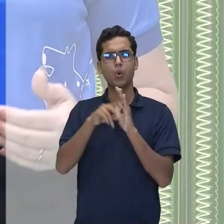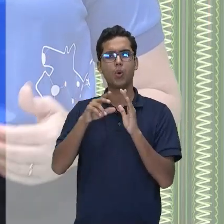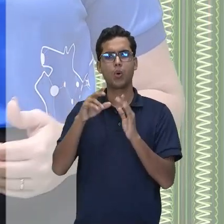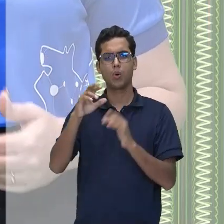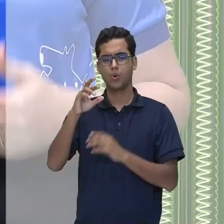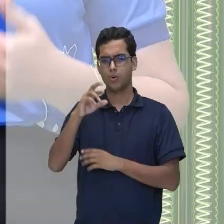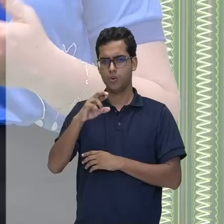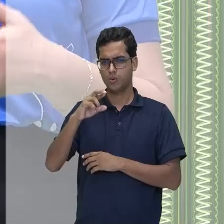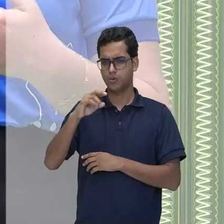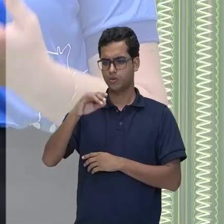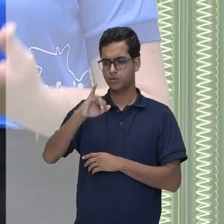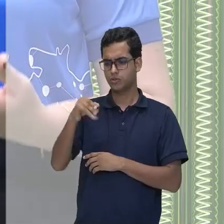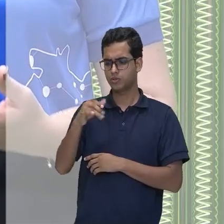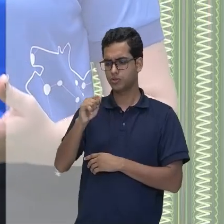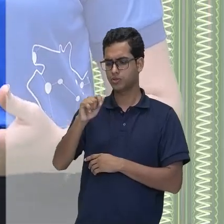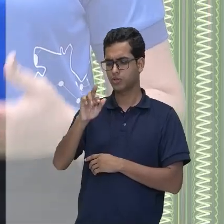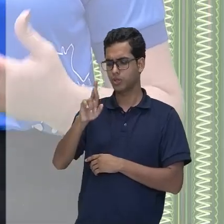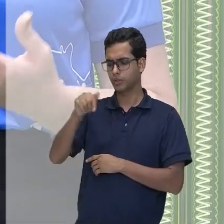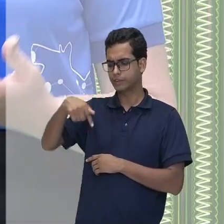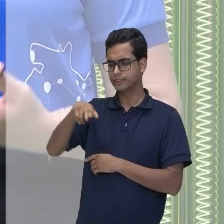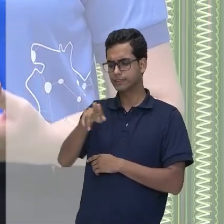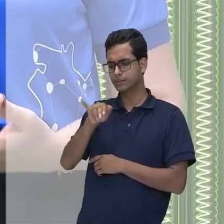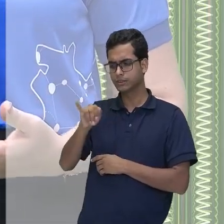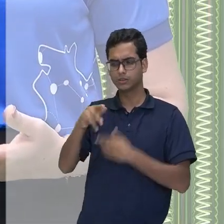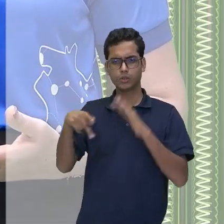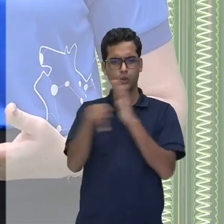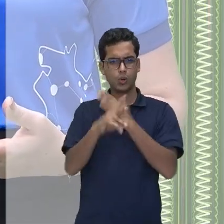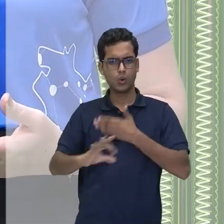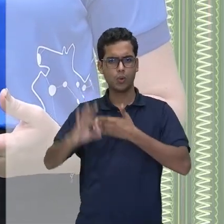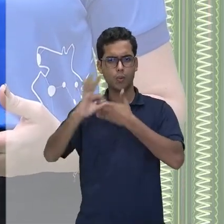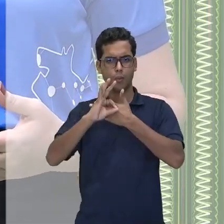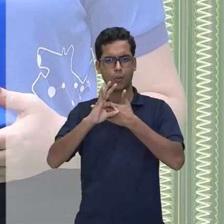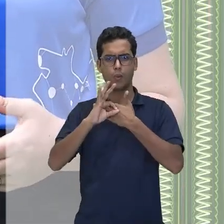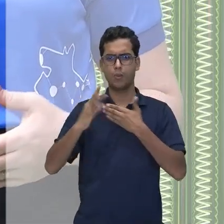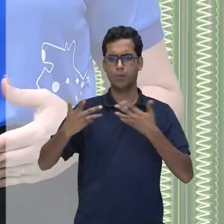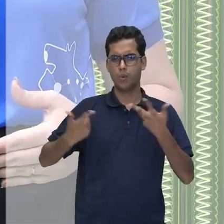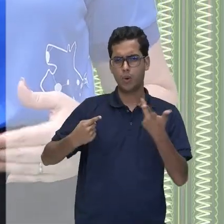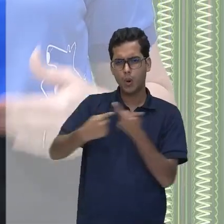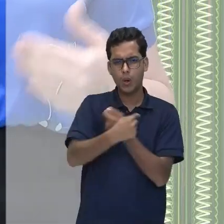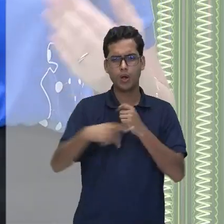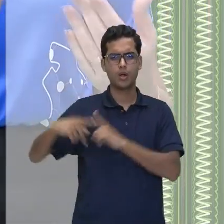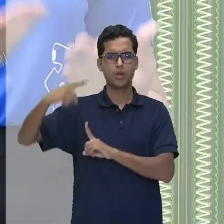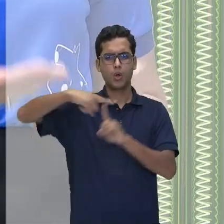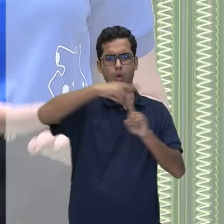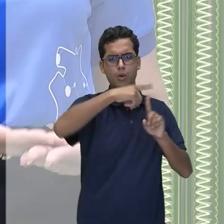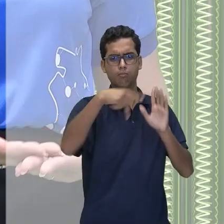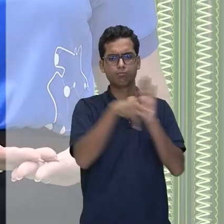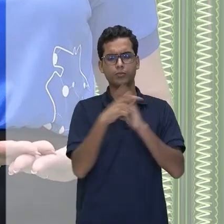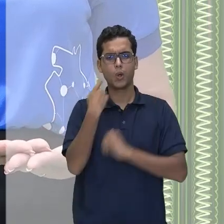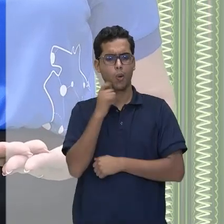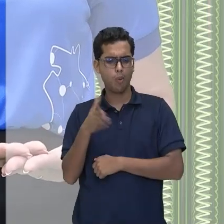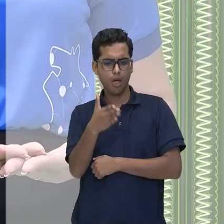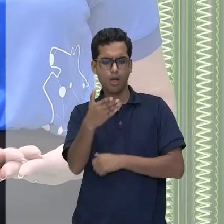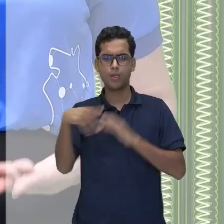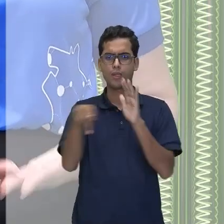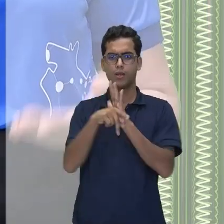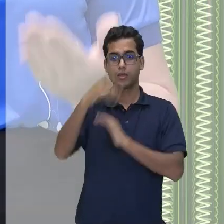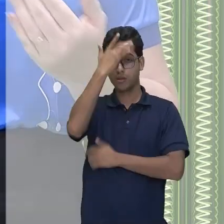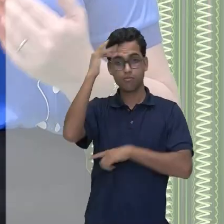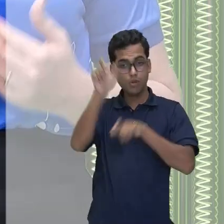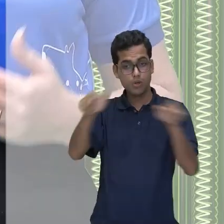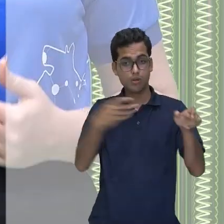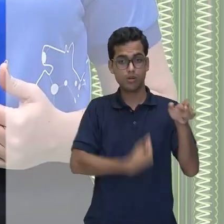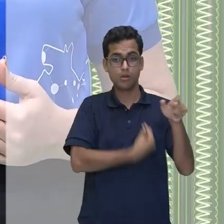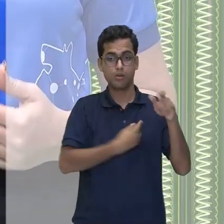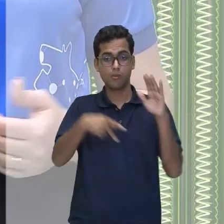que também são a fonte de renda de muitas pessoas que vivem nessa região, né? E que dependem da pesca desses animais,